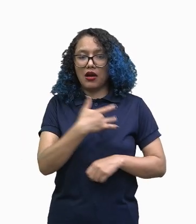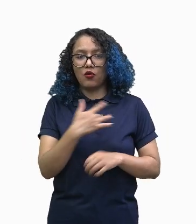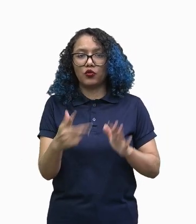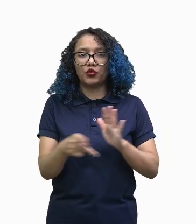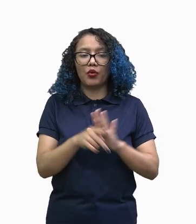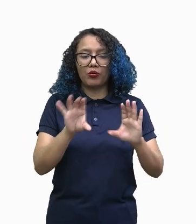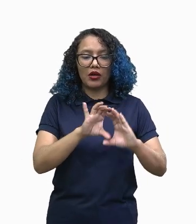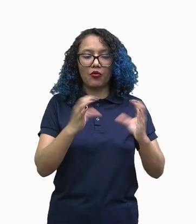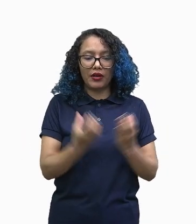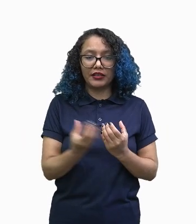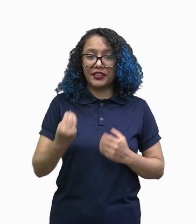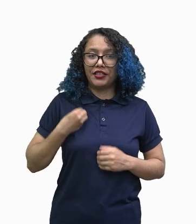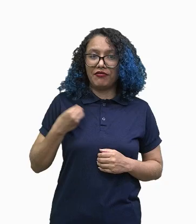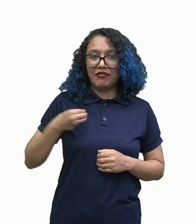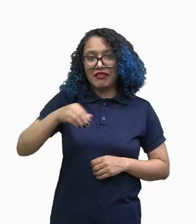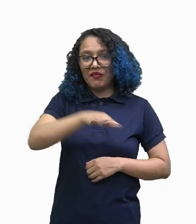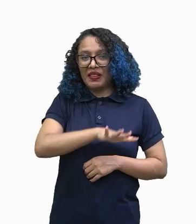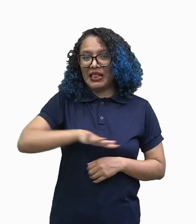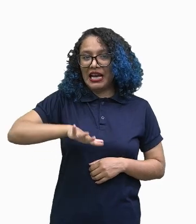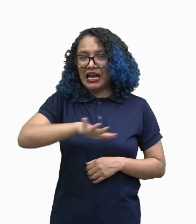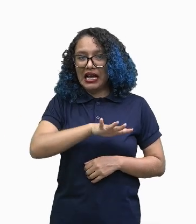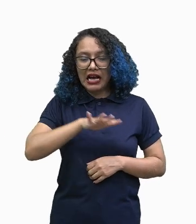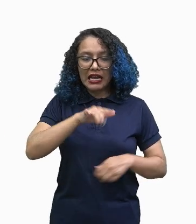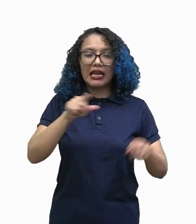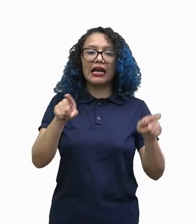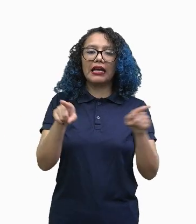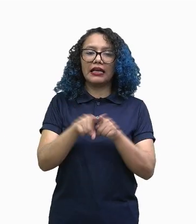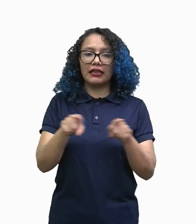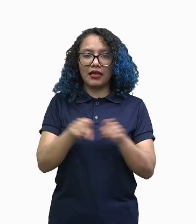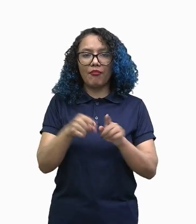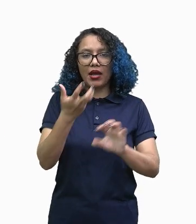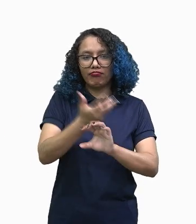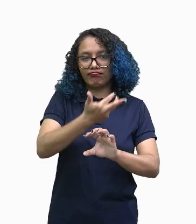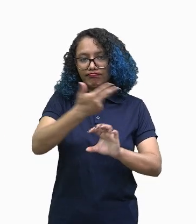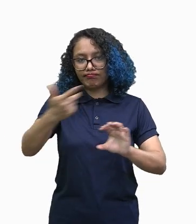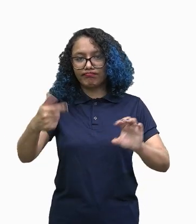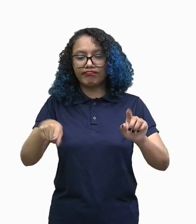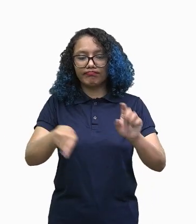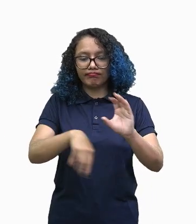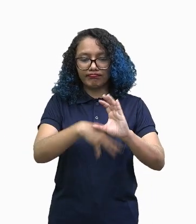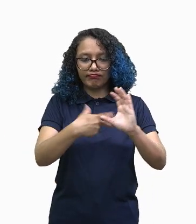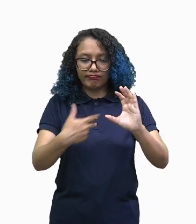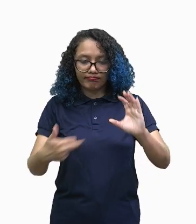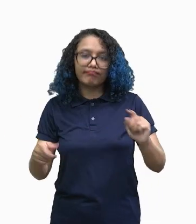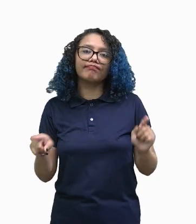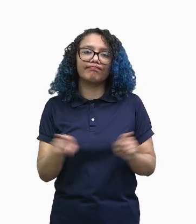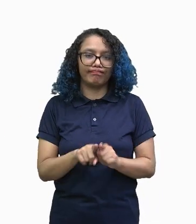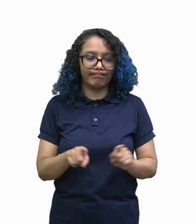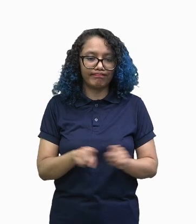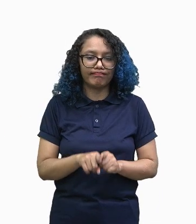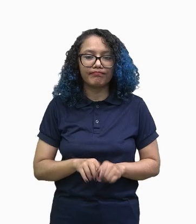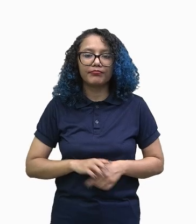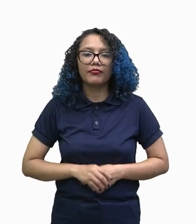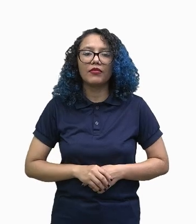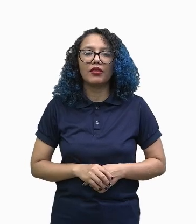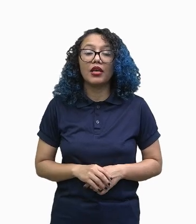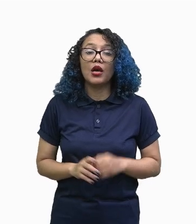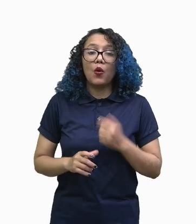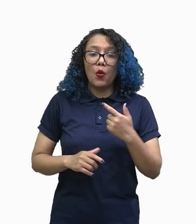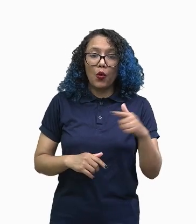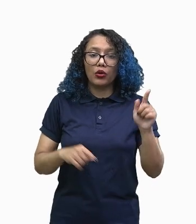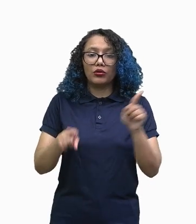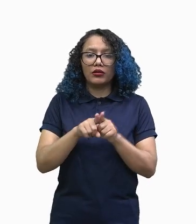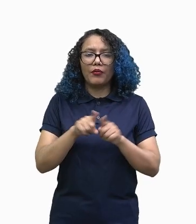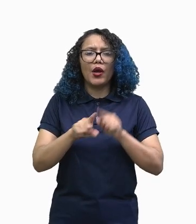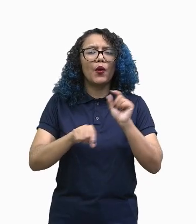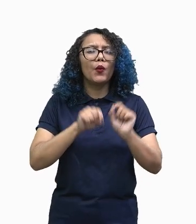naquele lugar e também da fauna e flora. Isso, e mais um impacto, né, alteração